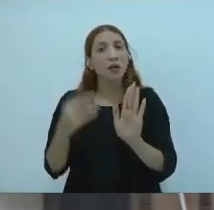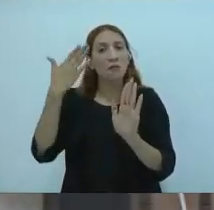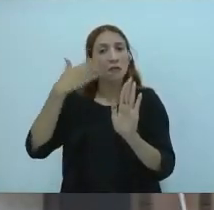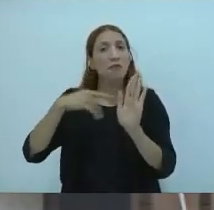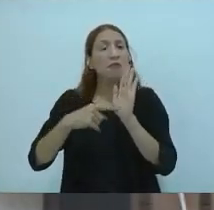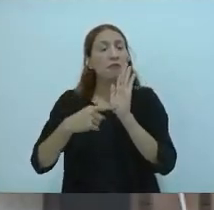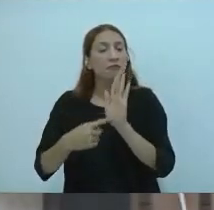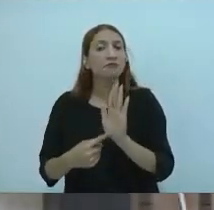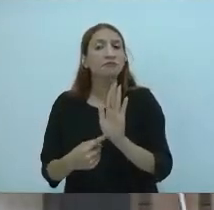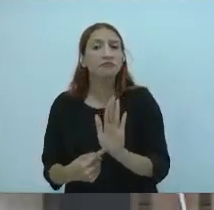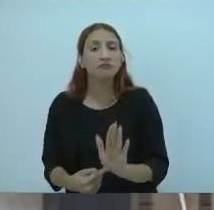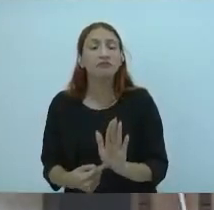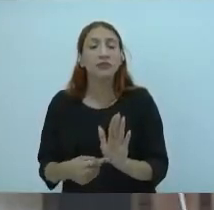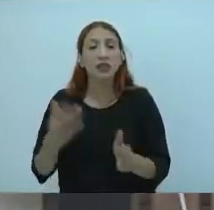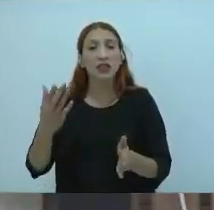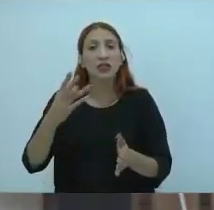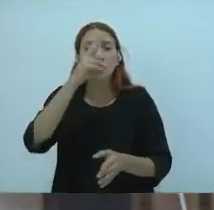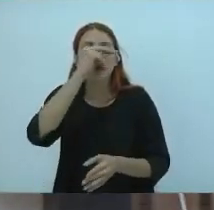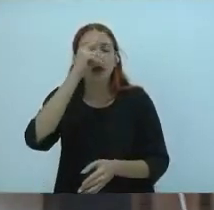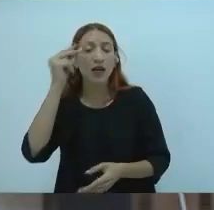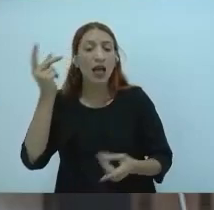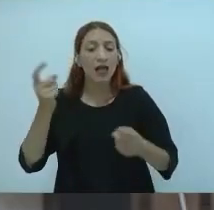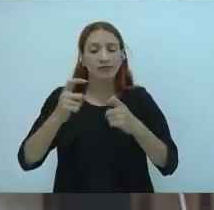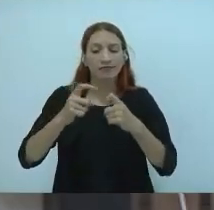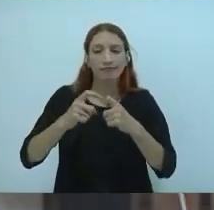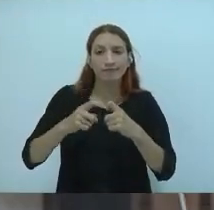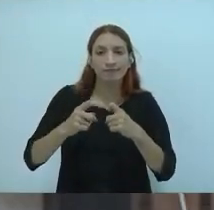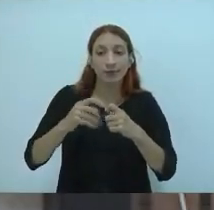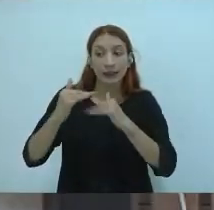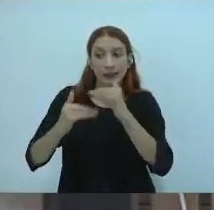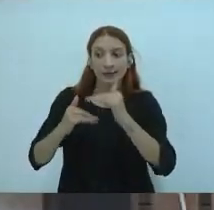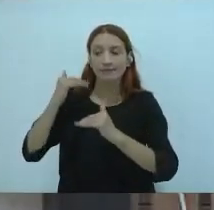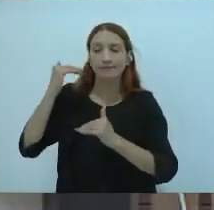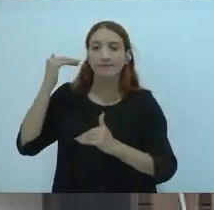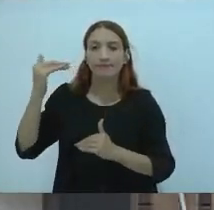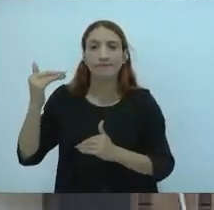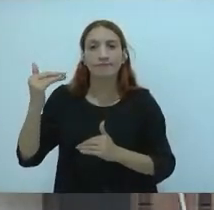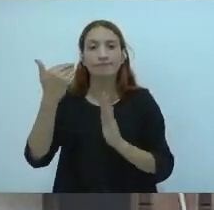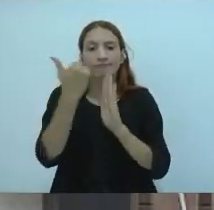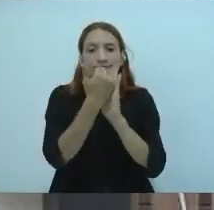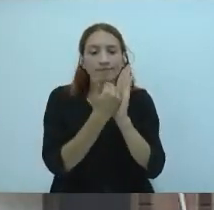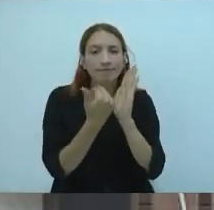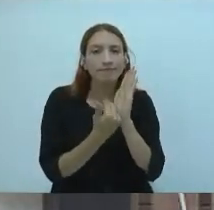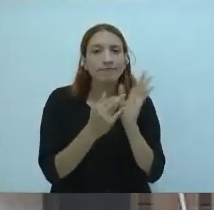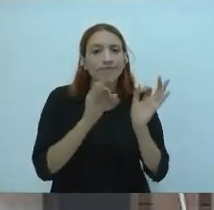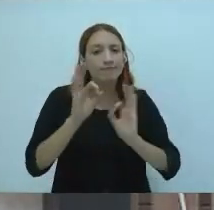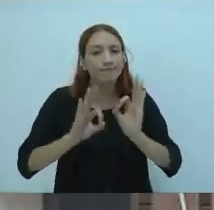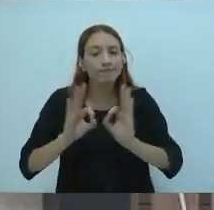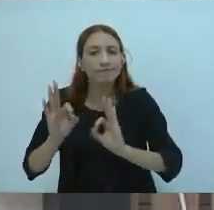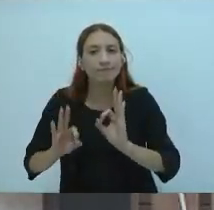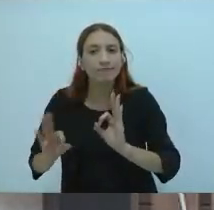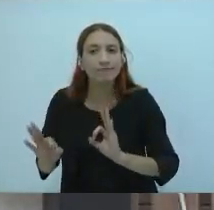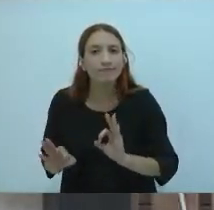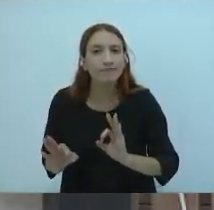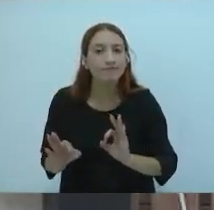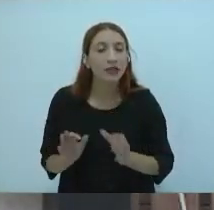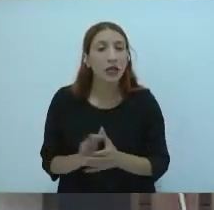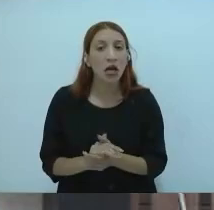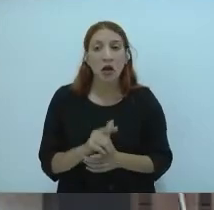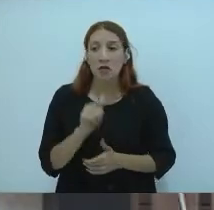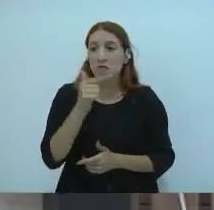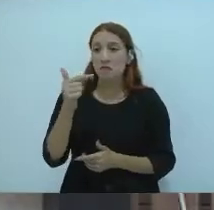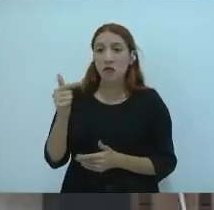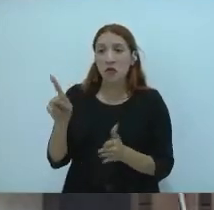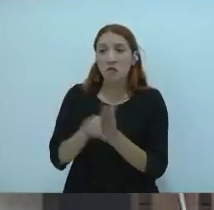capacidade dele como gestor como médico está acima de qualquer coisa pautada não desmerecendo a